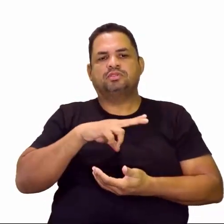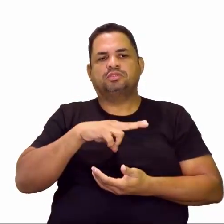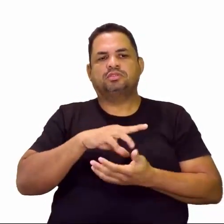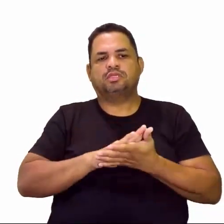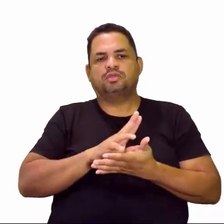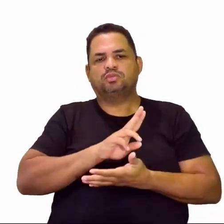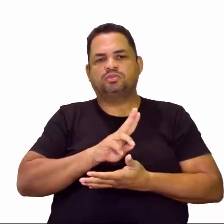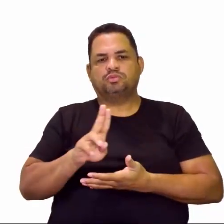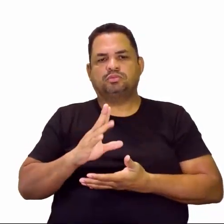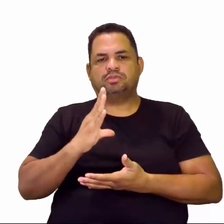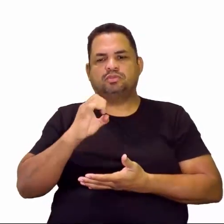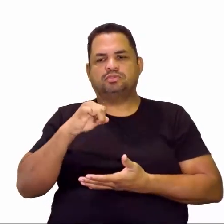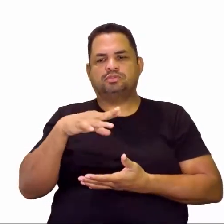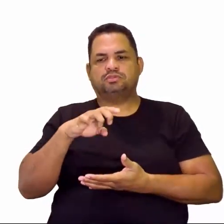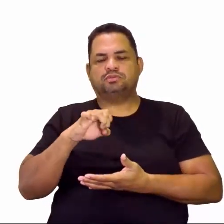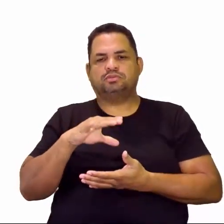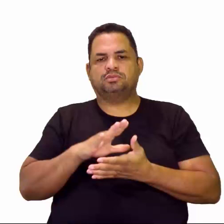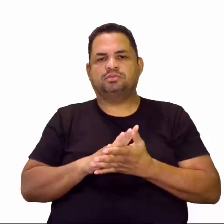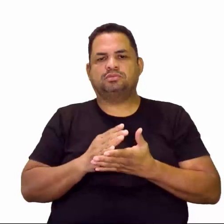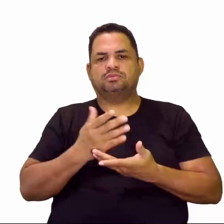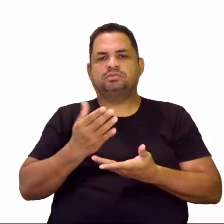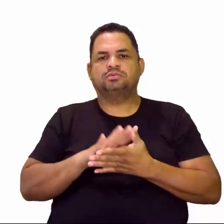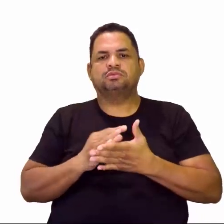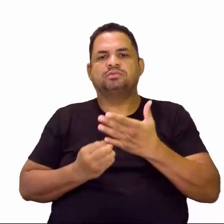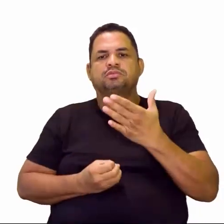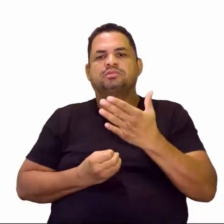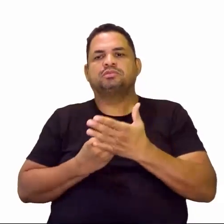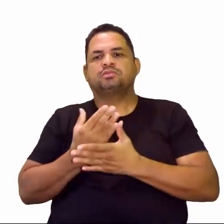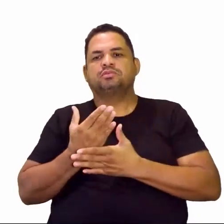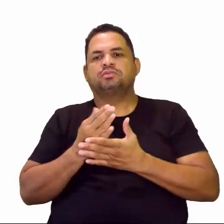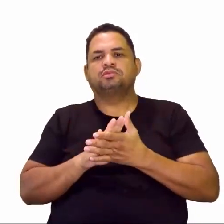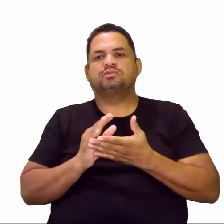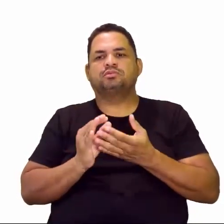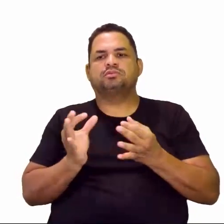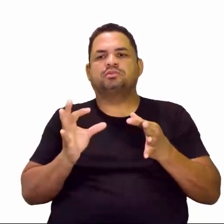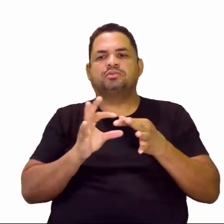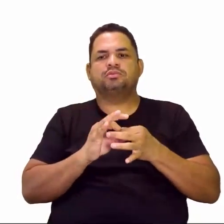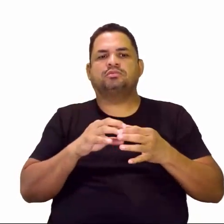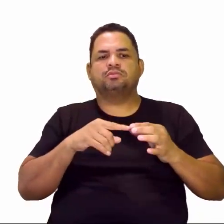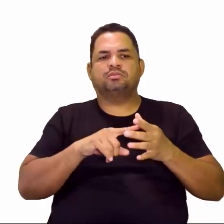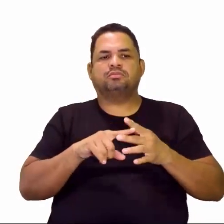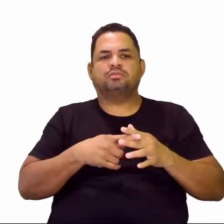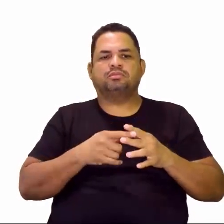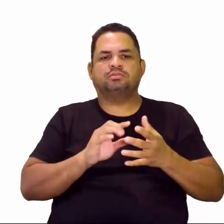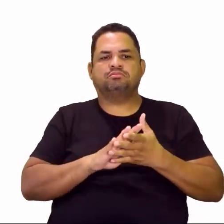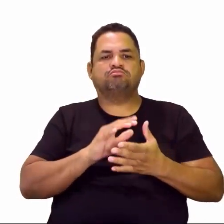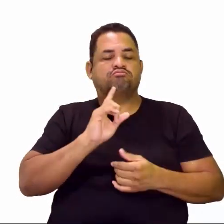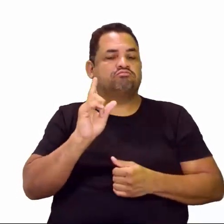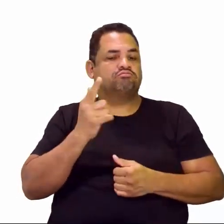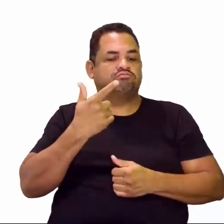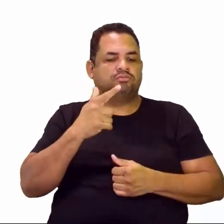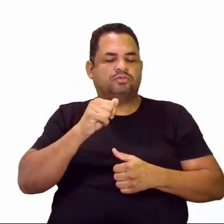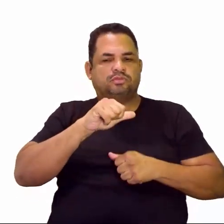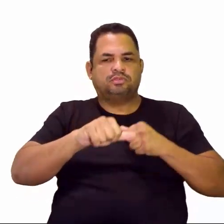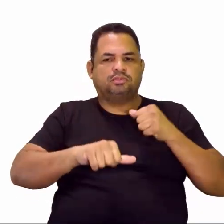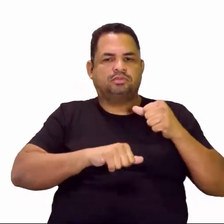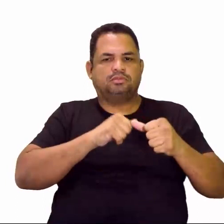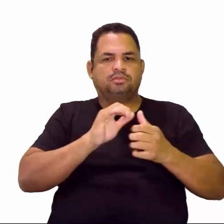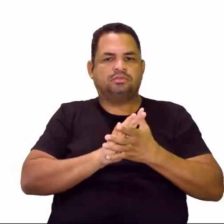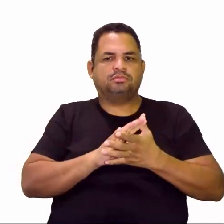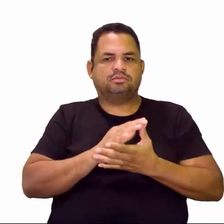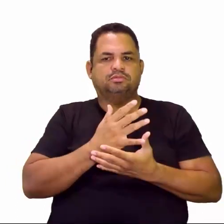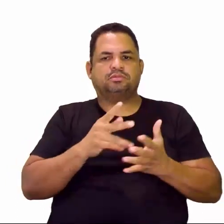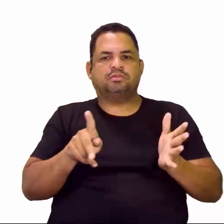de constituintes. As misturas são produto da união mecânica de substâncias sem mudança na natureza